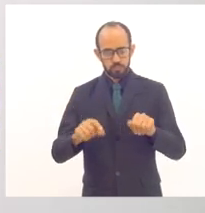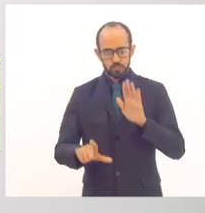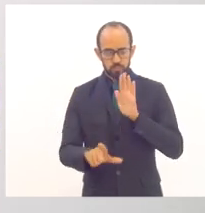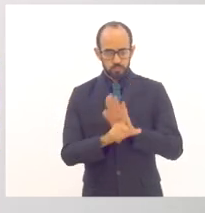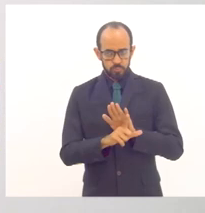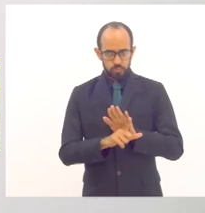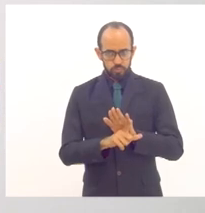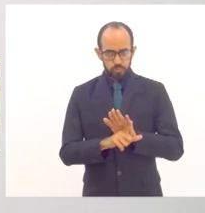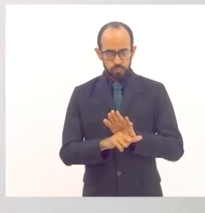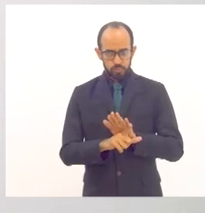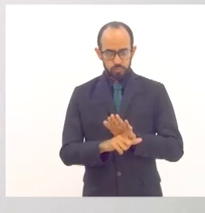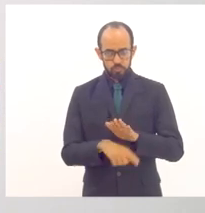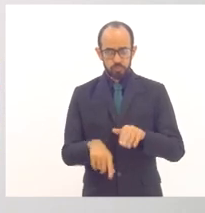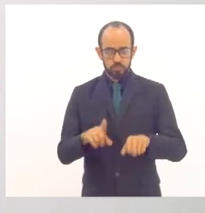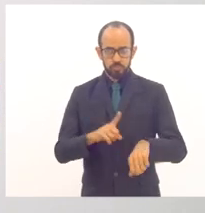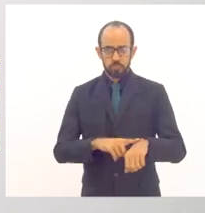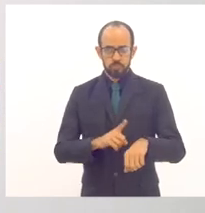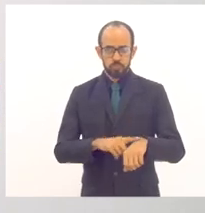E desde o momento